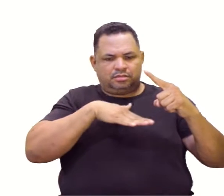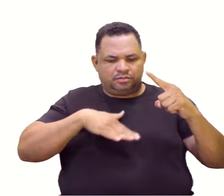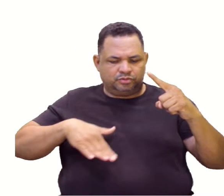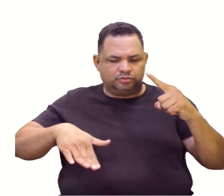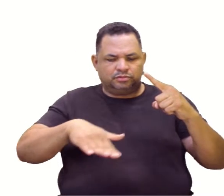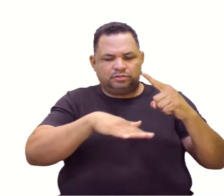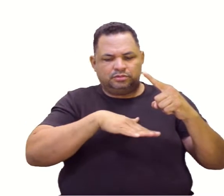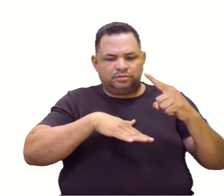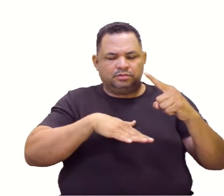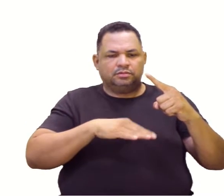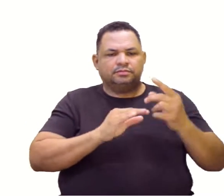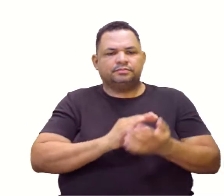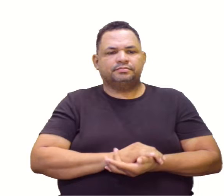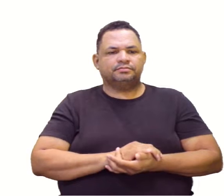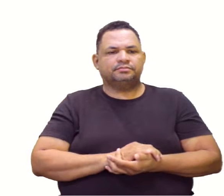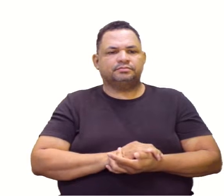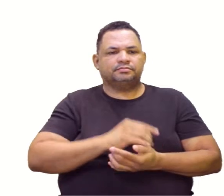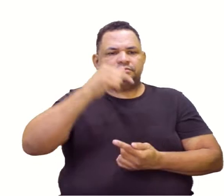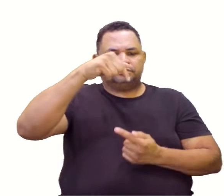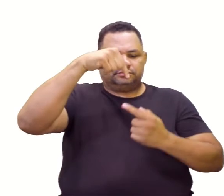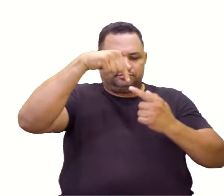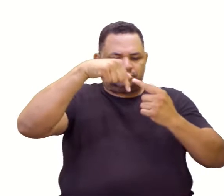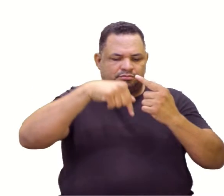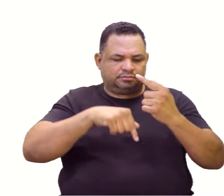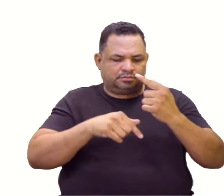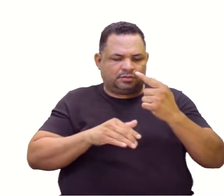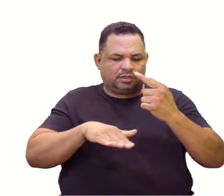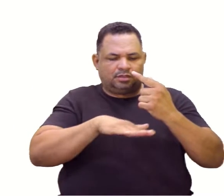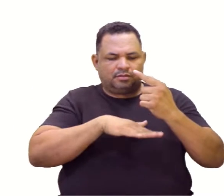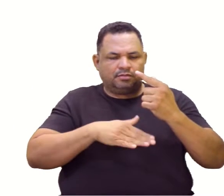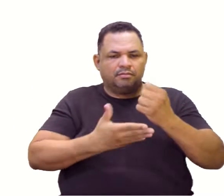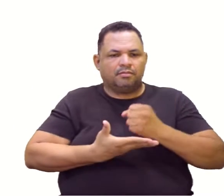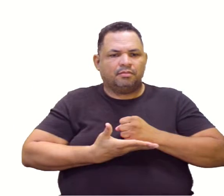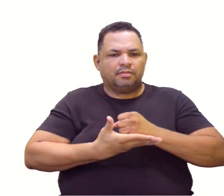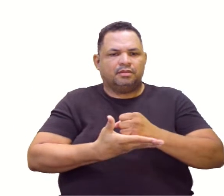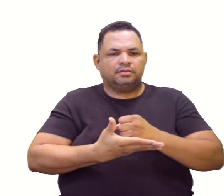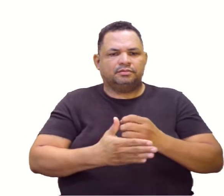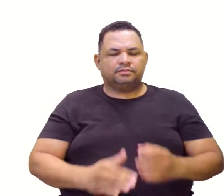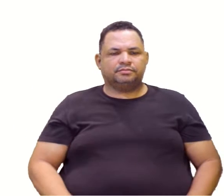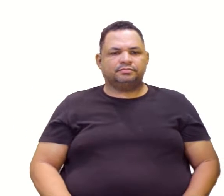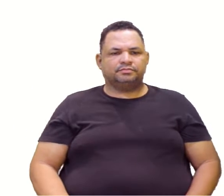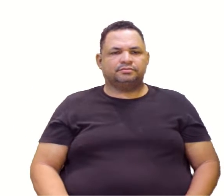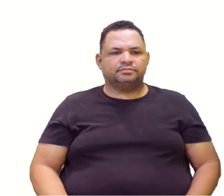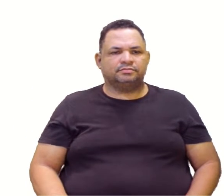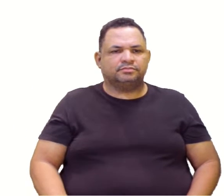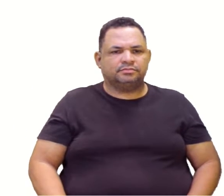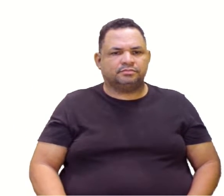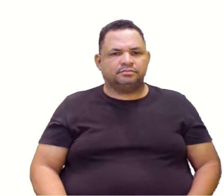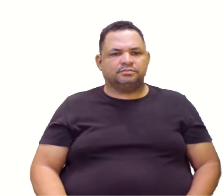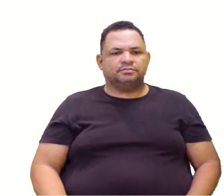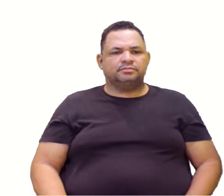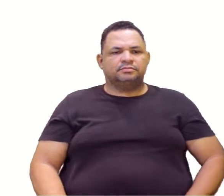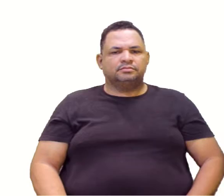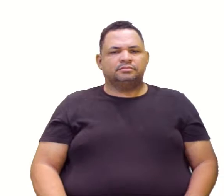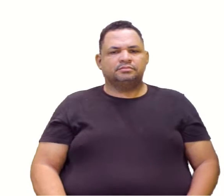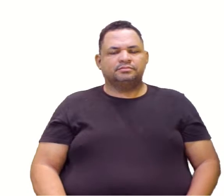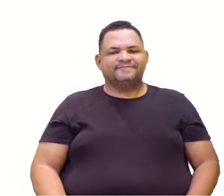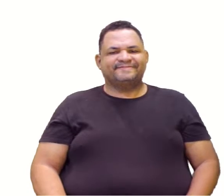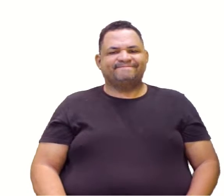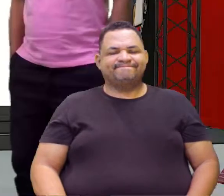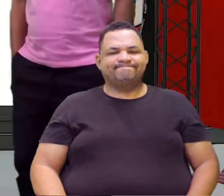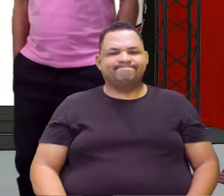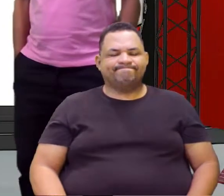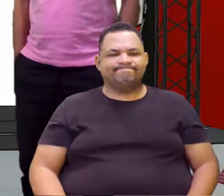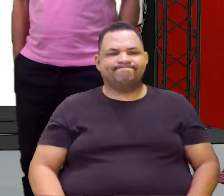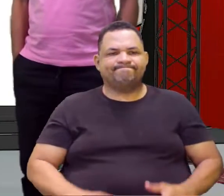apagar. Do vértice mais alto até a base da figura. Beleza, vamos aqui um pouquinho com eles então, ó.